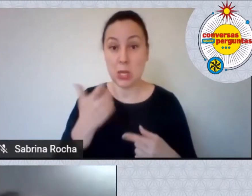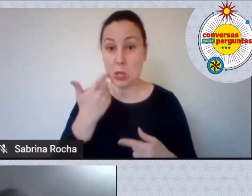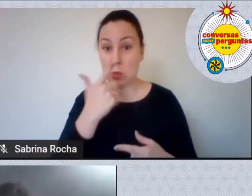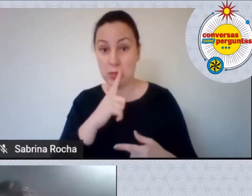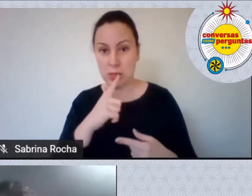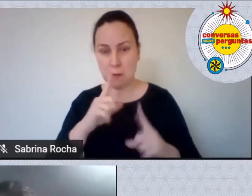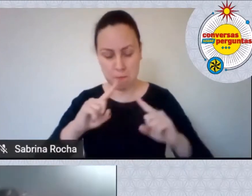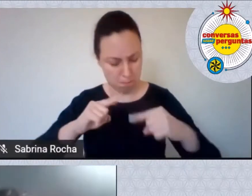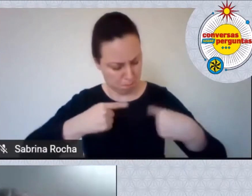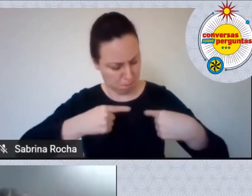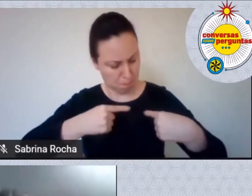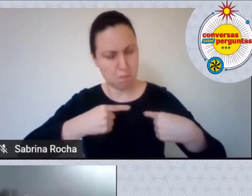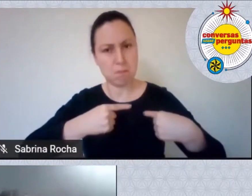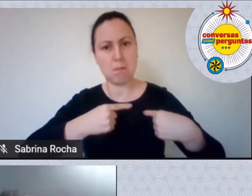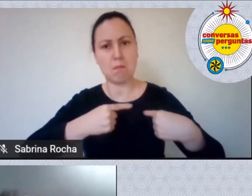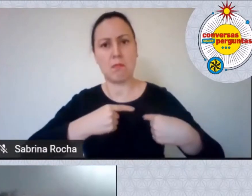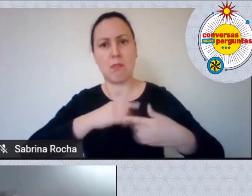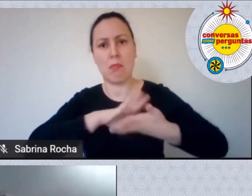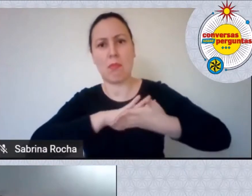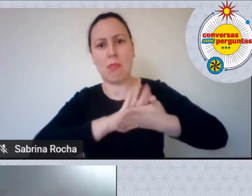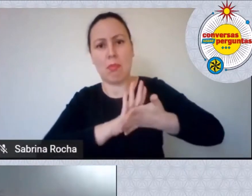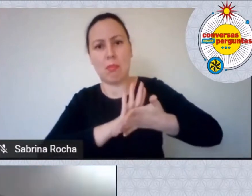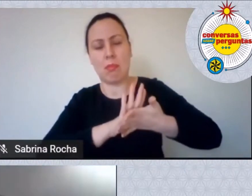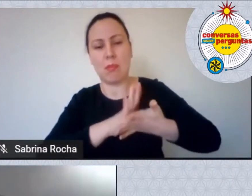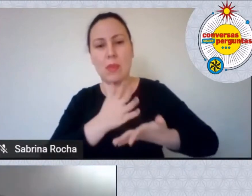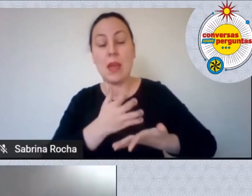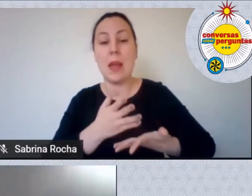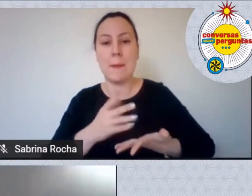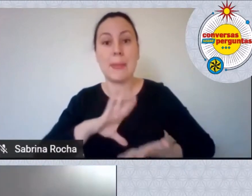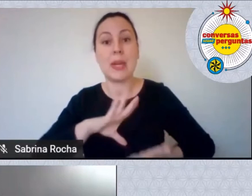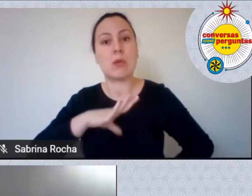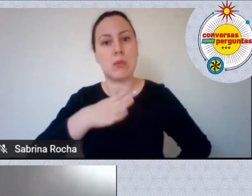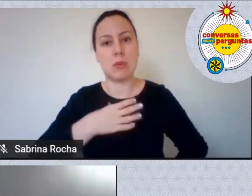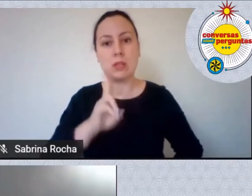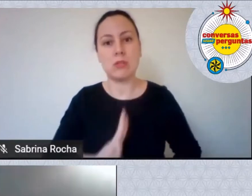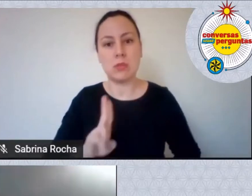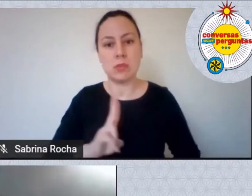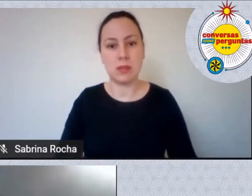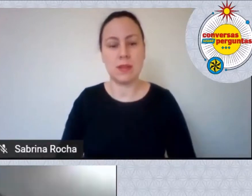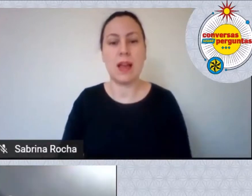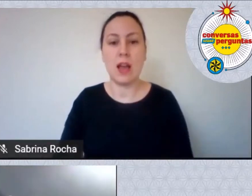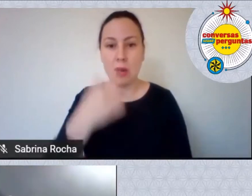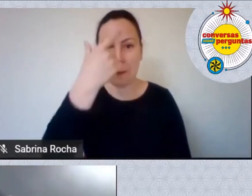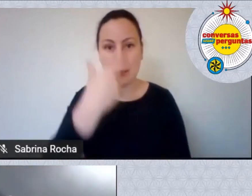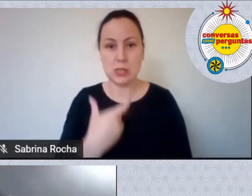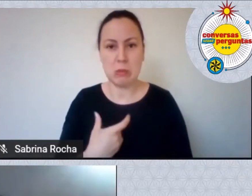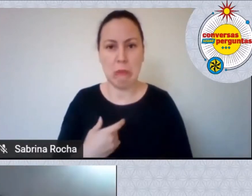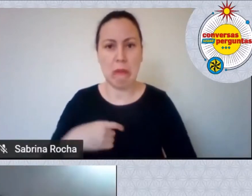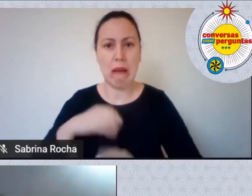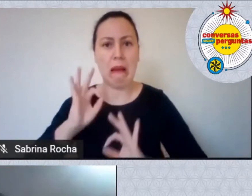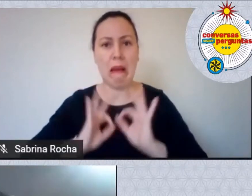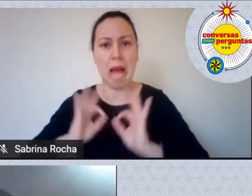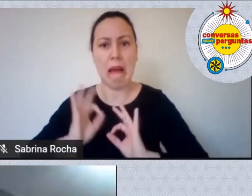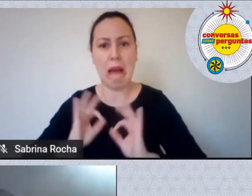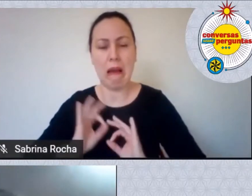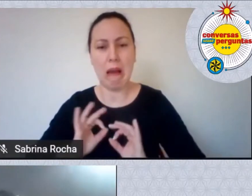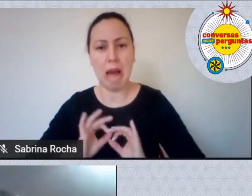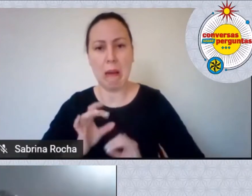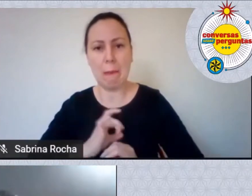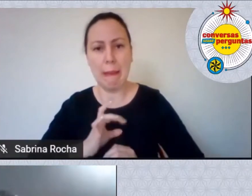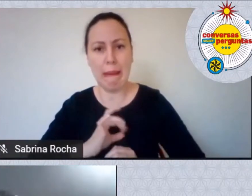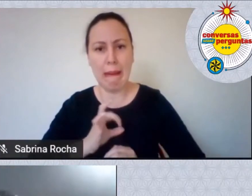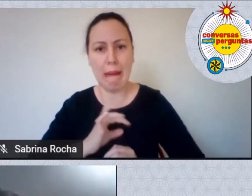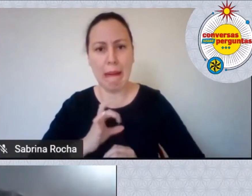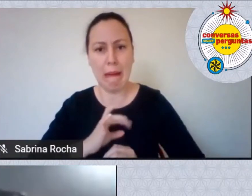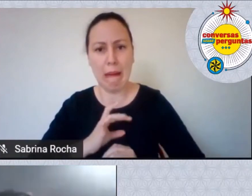a coragem e não a tolice. Agora, aquela pessoa que passou o tempo todo embaralhando as coisas, agora ela não